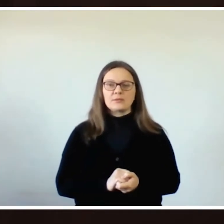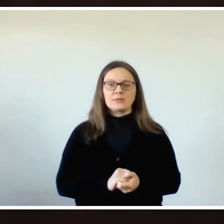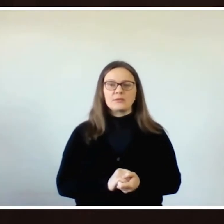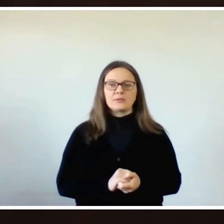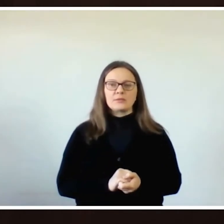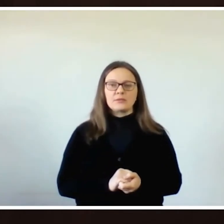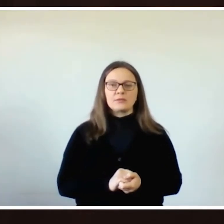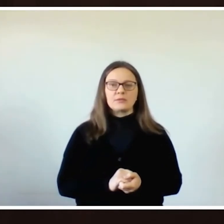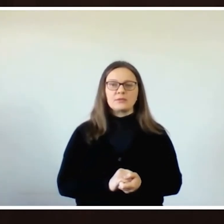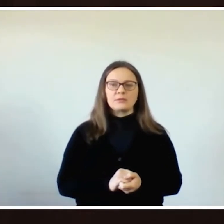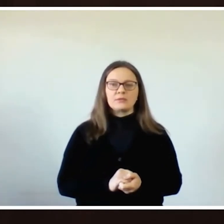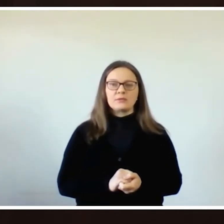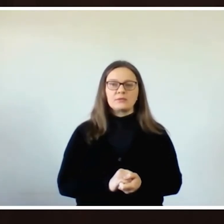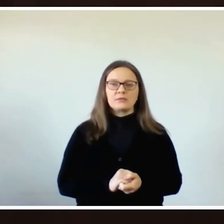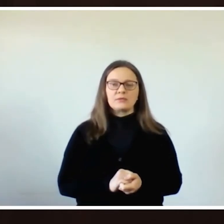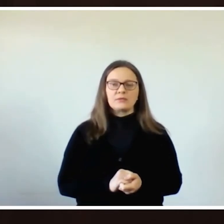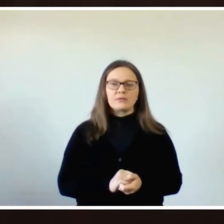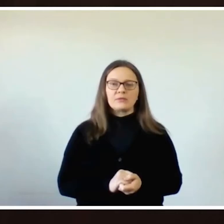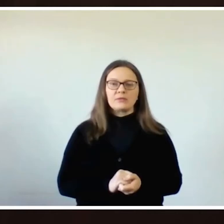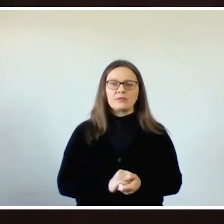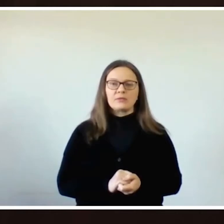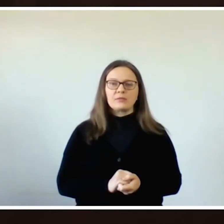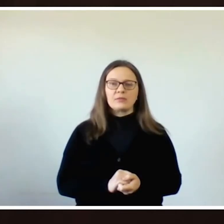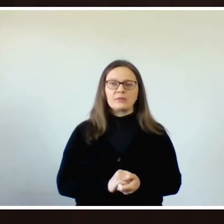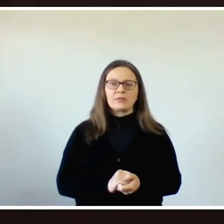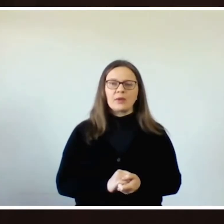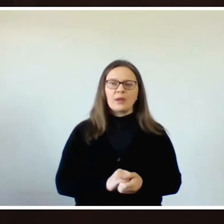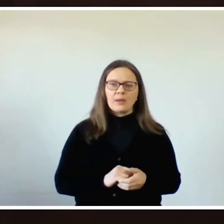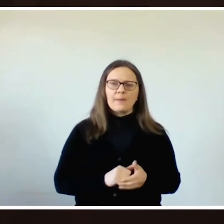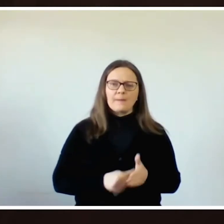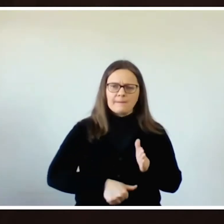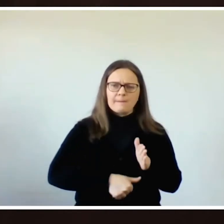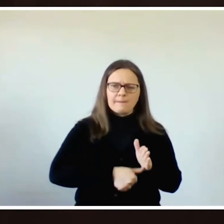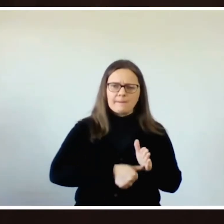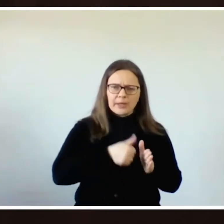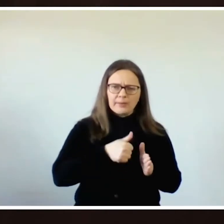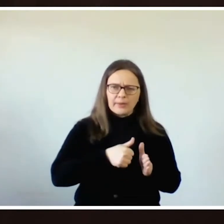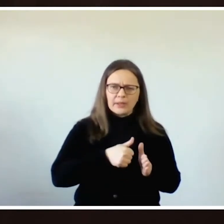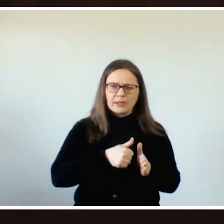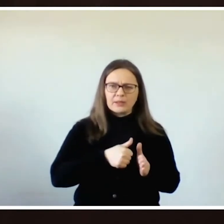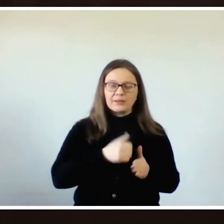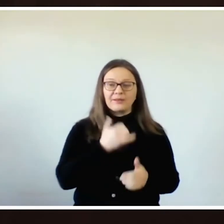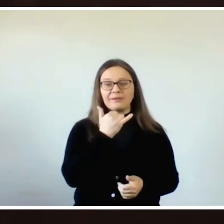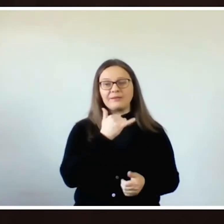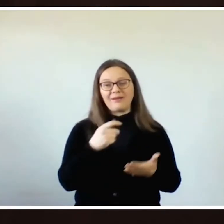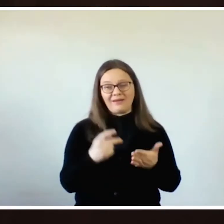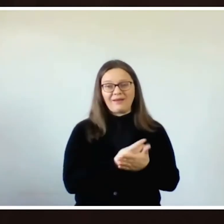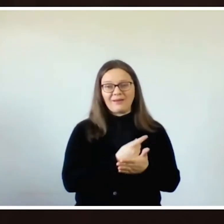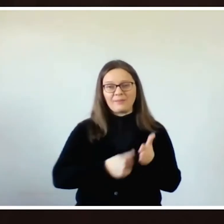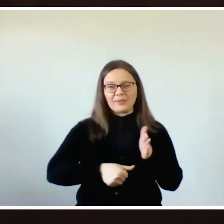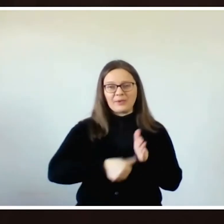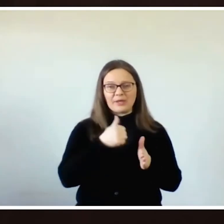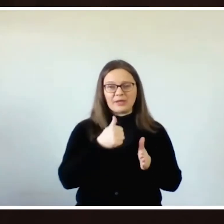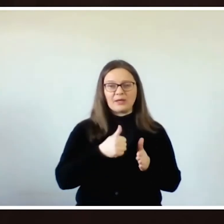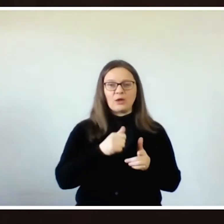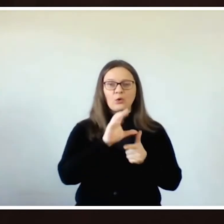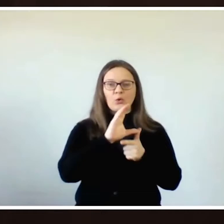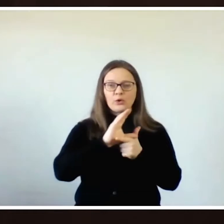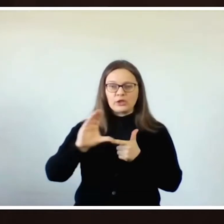É isso mesmo? 1 Coríntios, né? Eu errei aqui, peraí. 1 Coríntios 6,17, que diz o